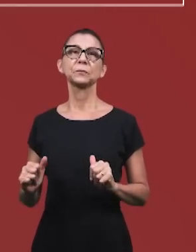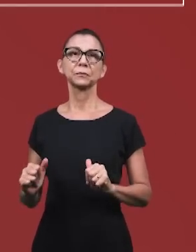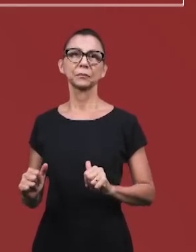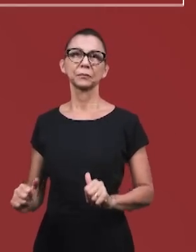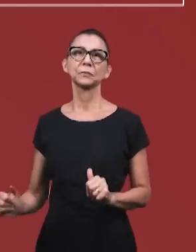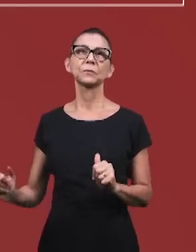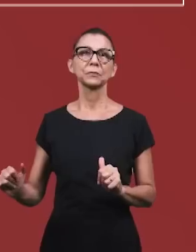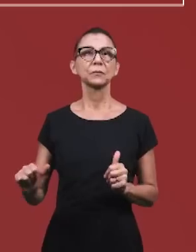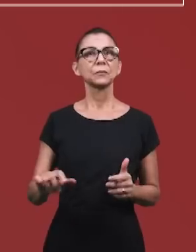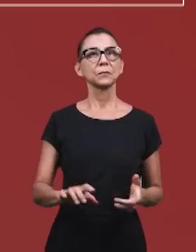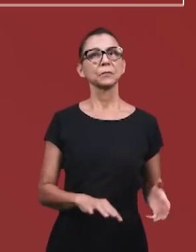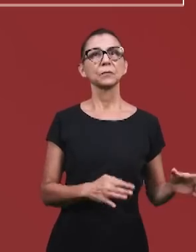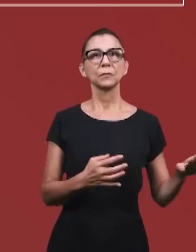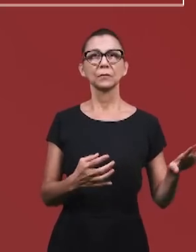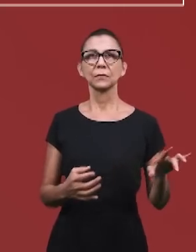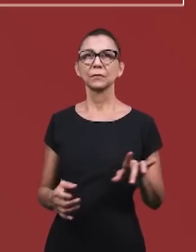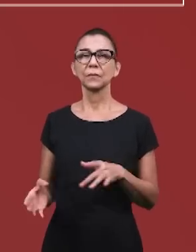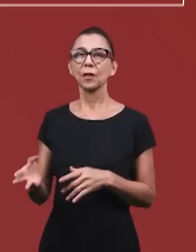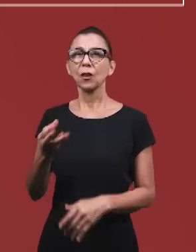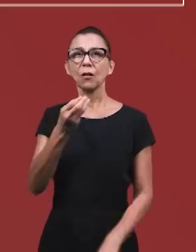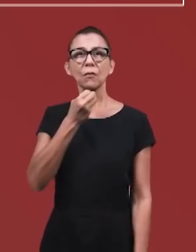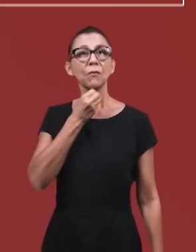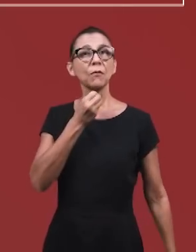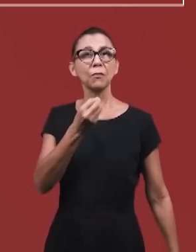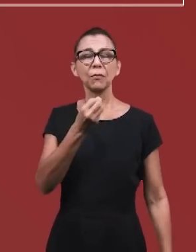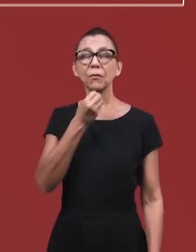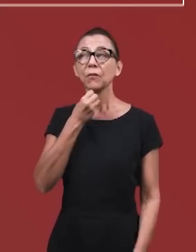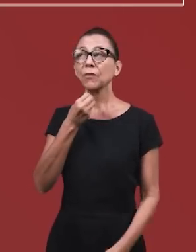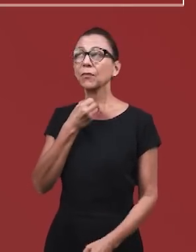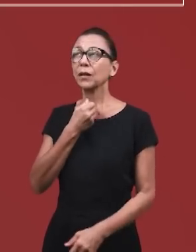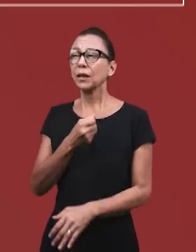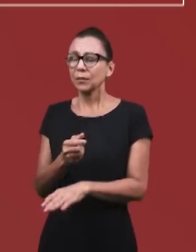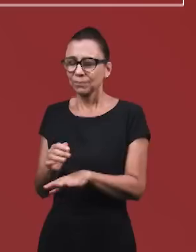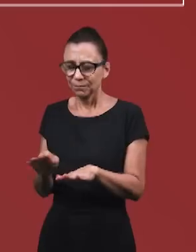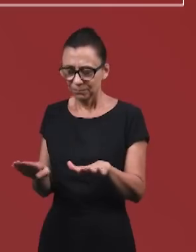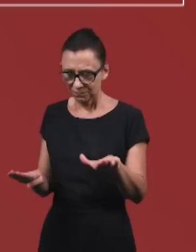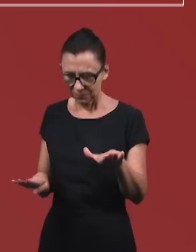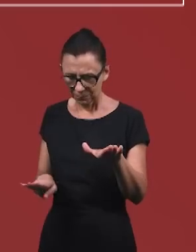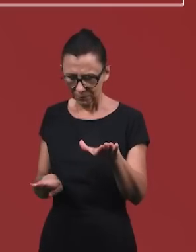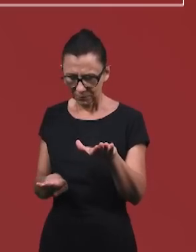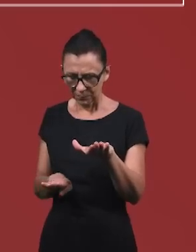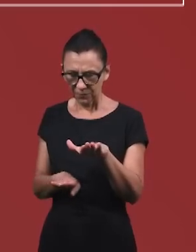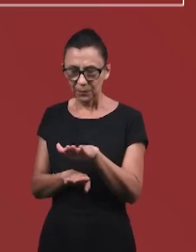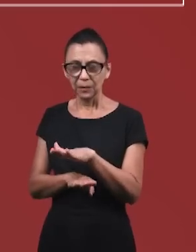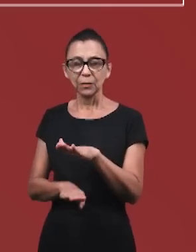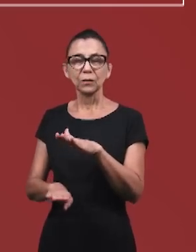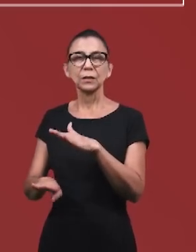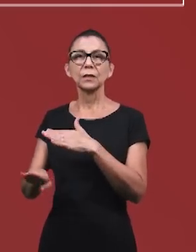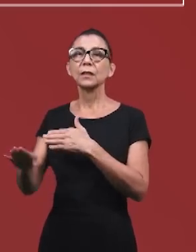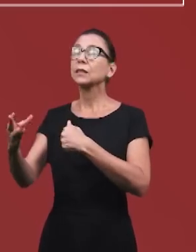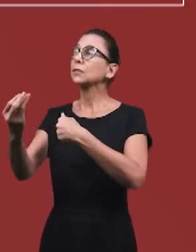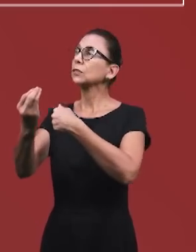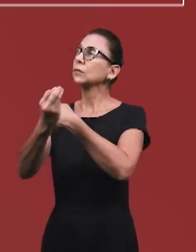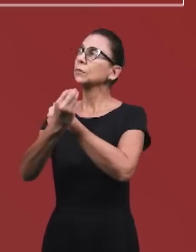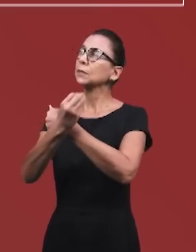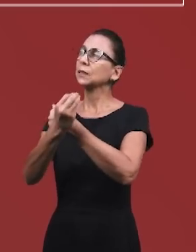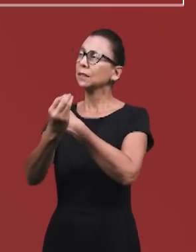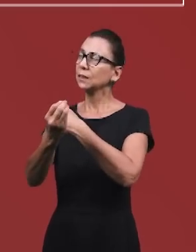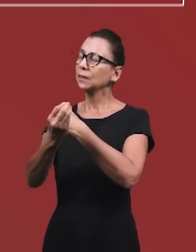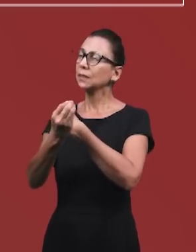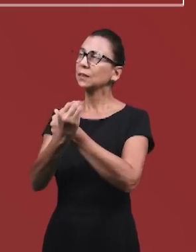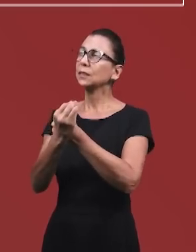carmesim. Tão frágil, tão pequeno sou, cuida